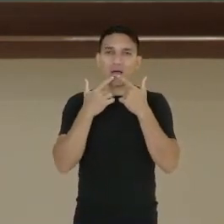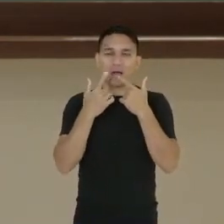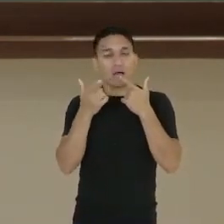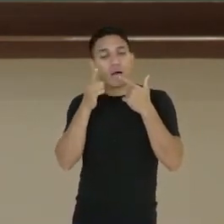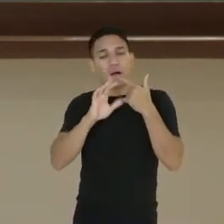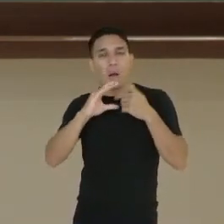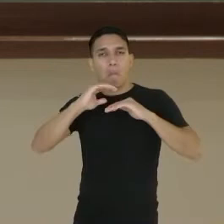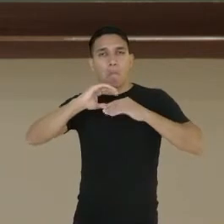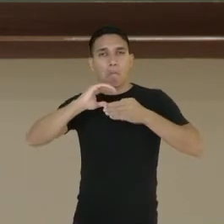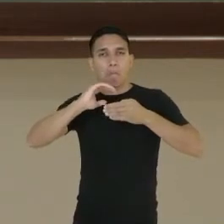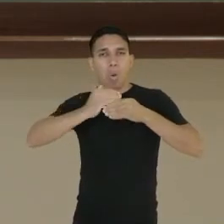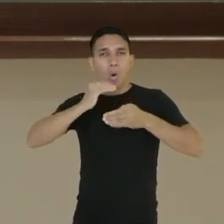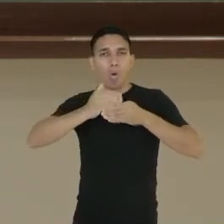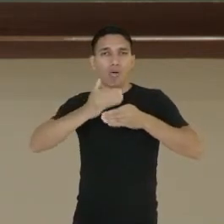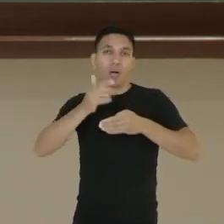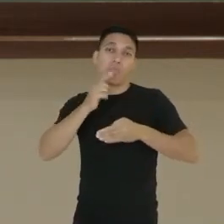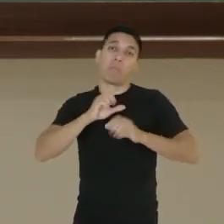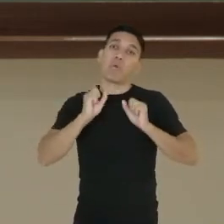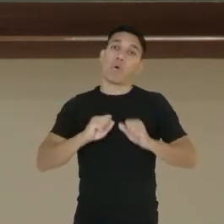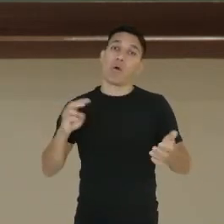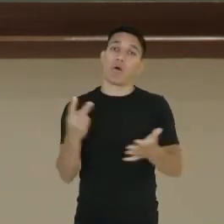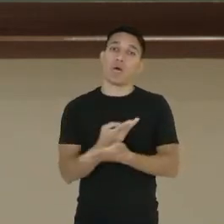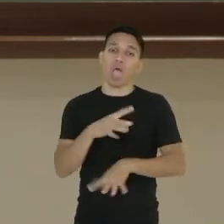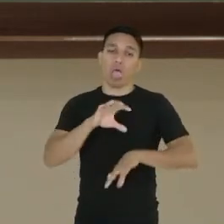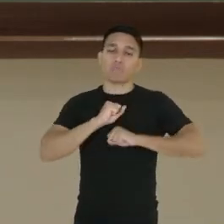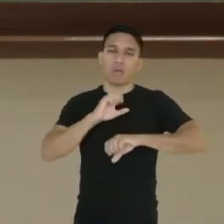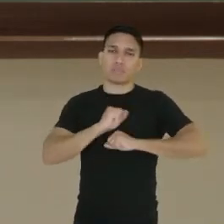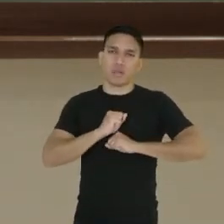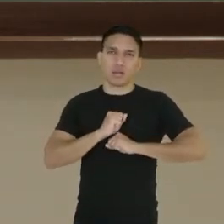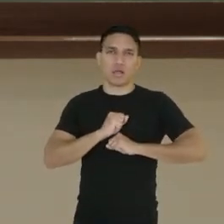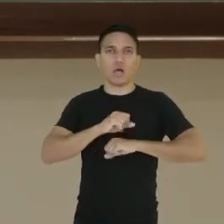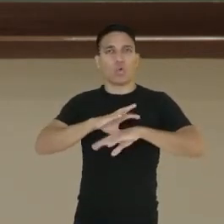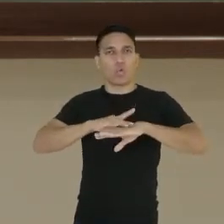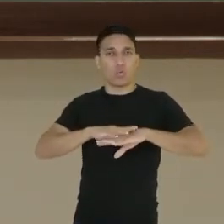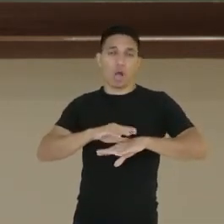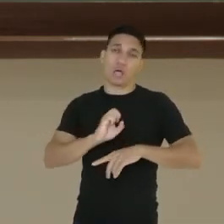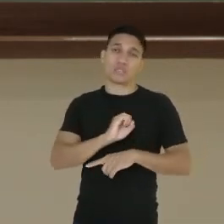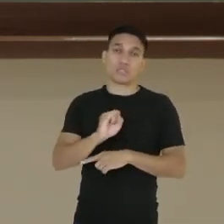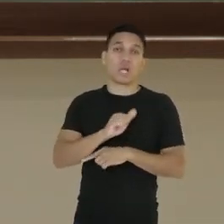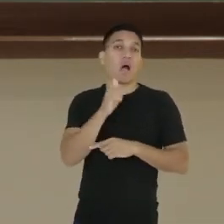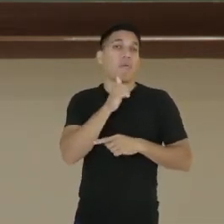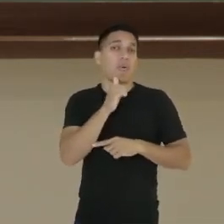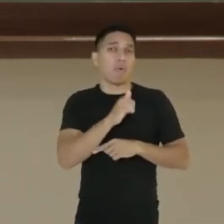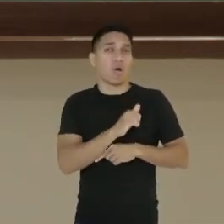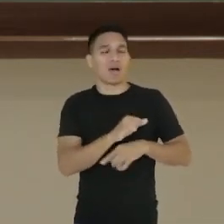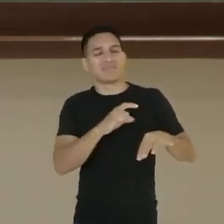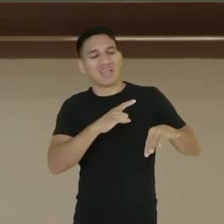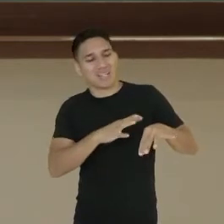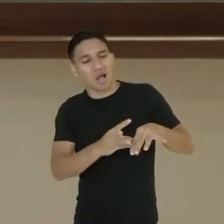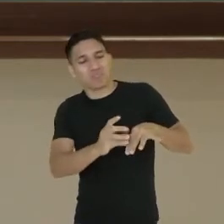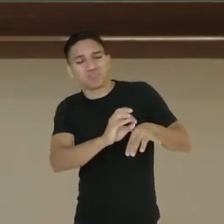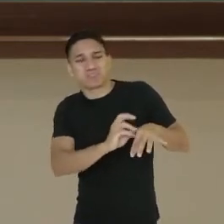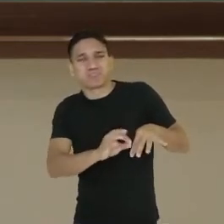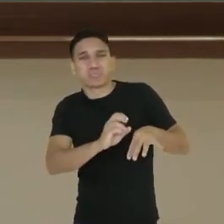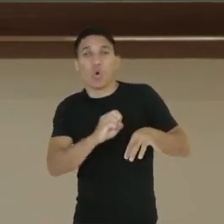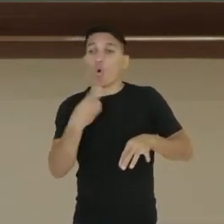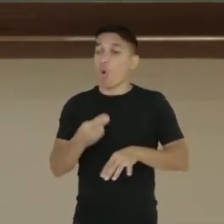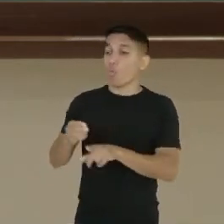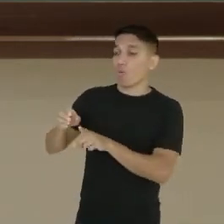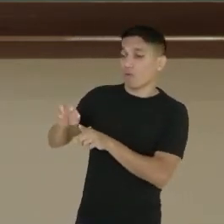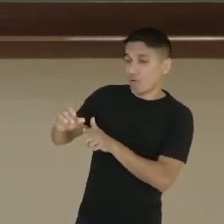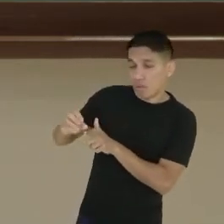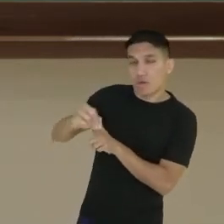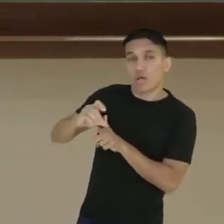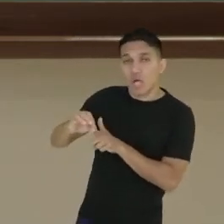infecções. As mulheres, elas podem estar, por exemplo, com uma doença, que um fungo, uma bactéria, ou mesmo os homens podem